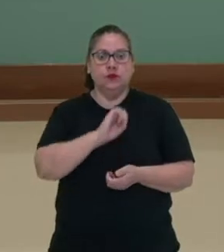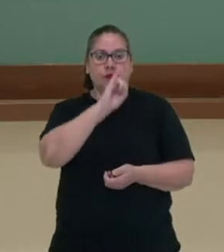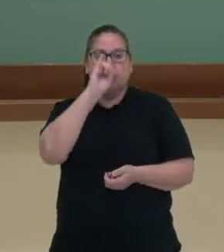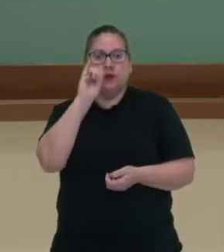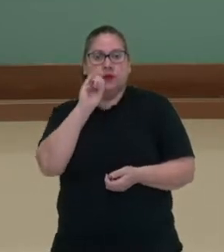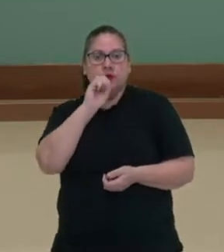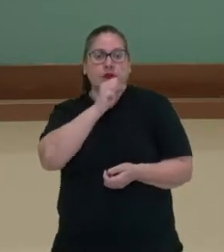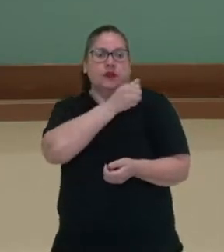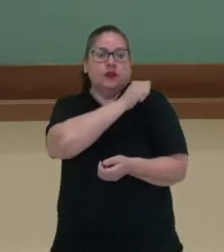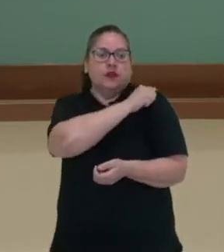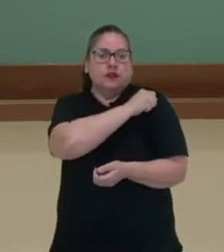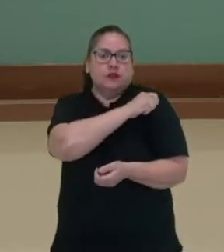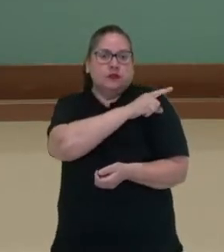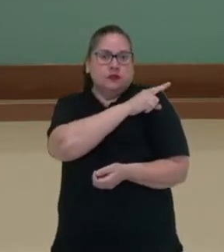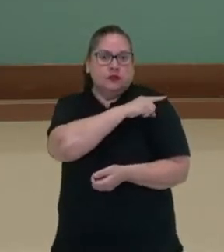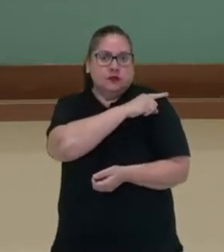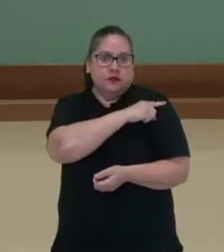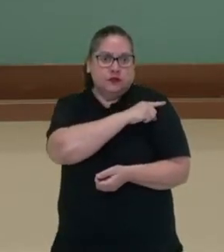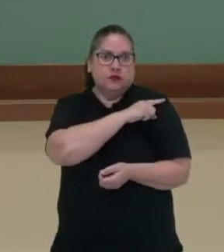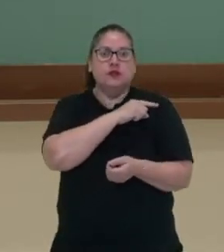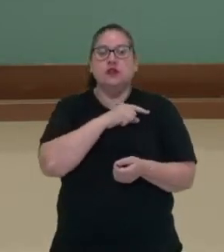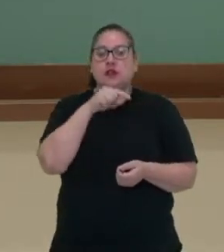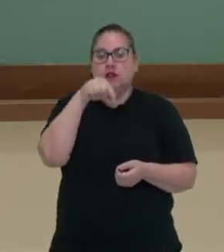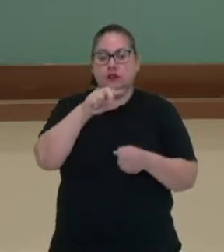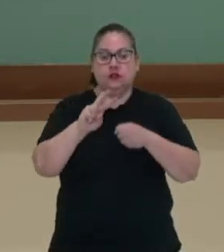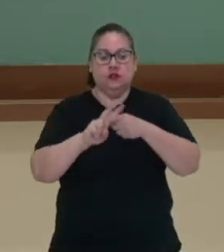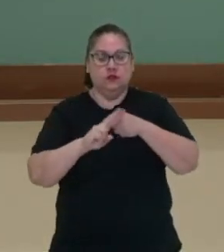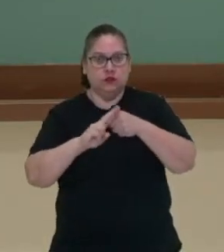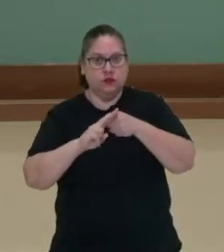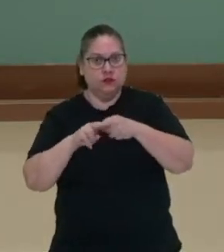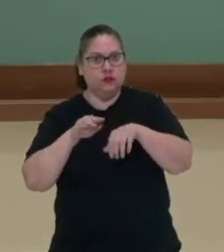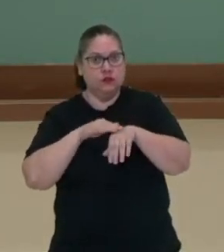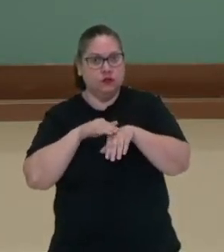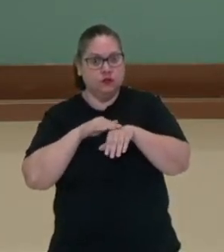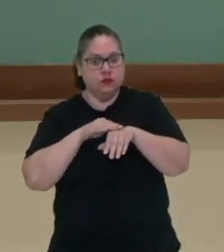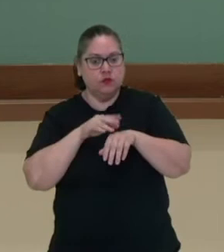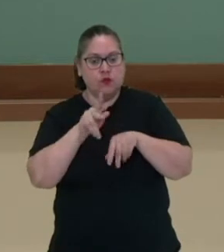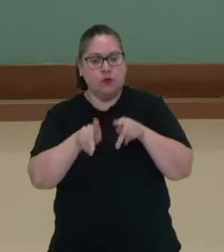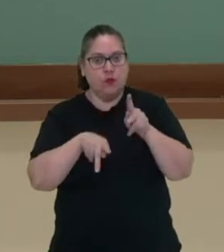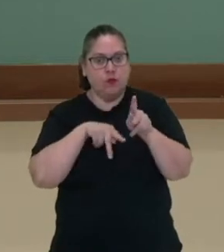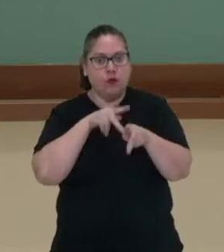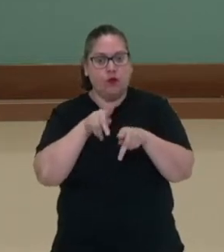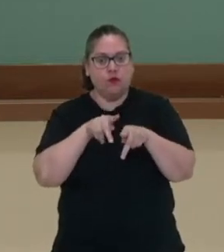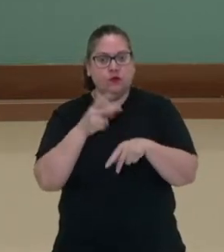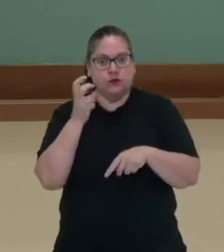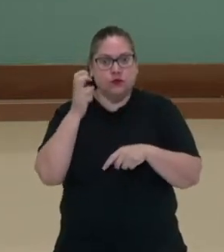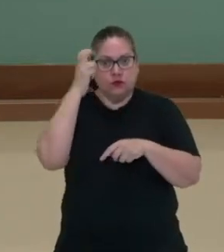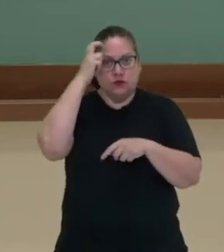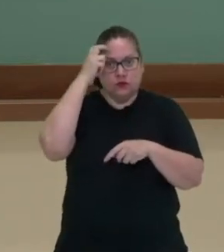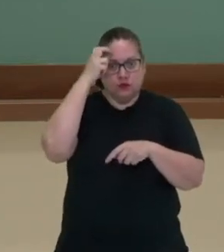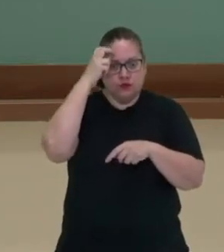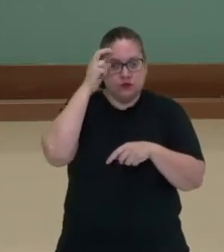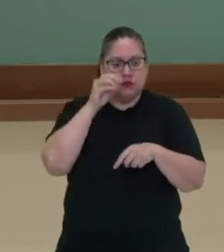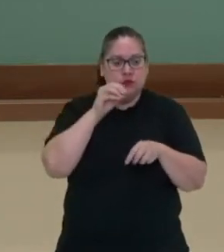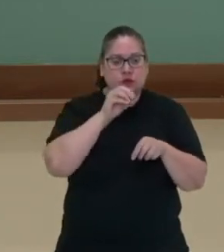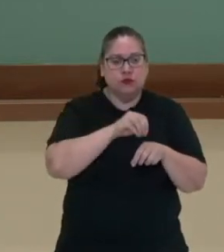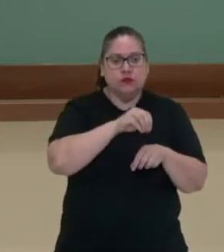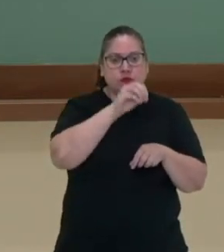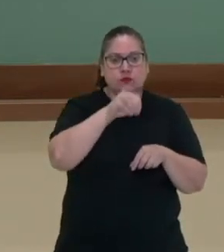Olá, estudantes da primeira série. Neste vídeo vamos falar sobre povos e culturas nômades